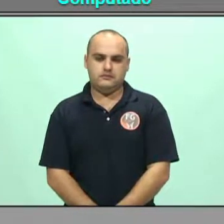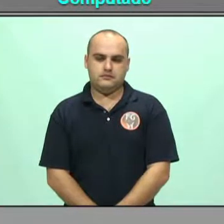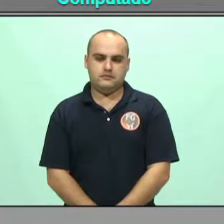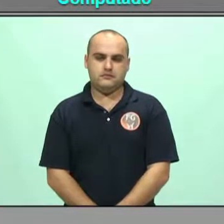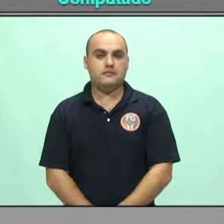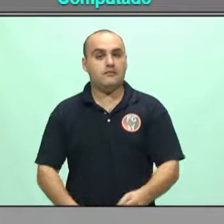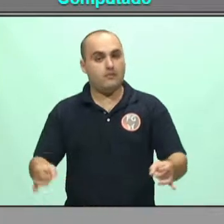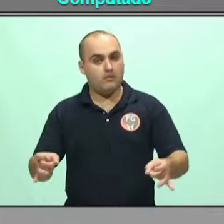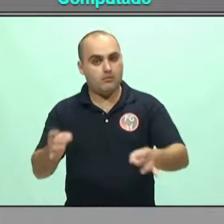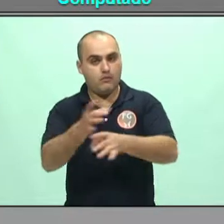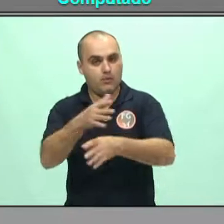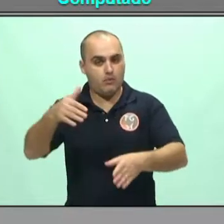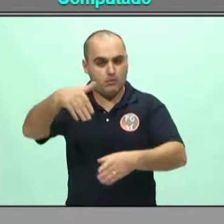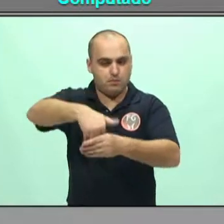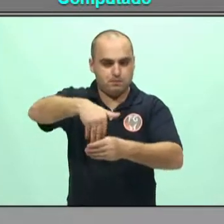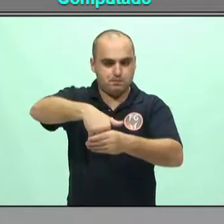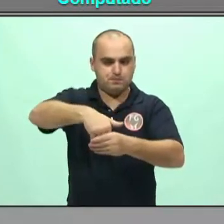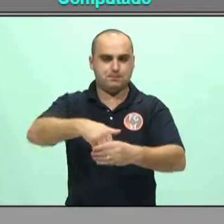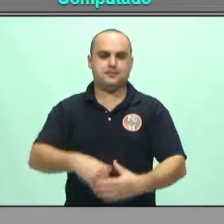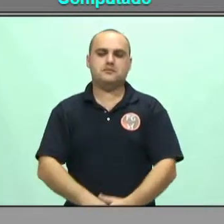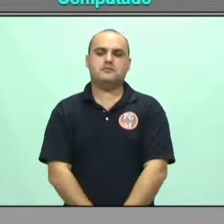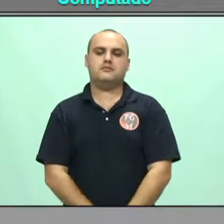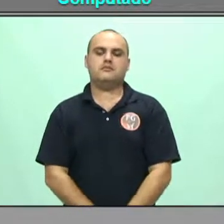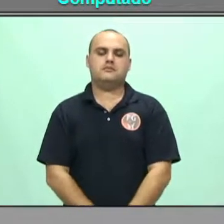encerrada a votação